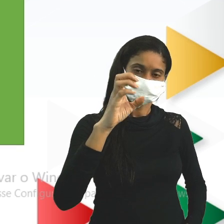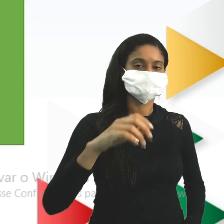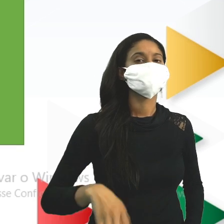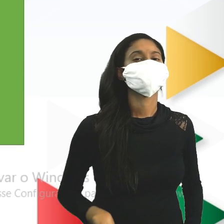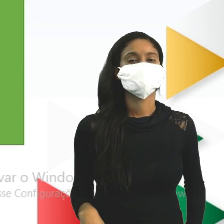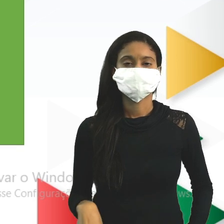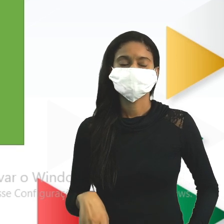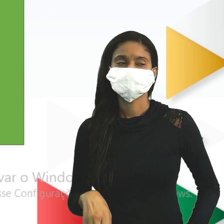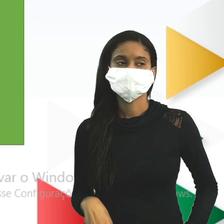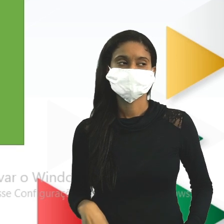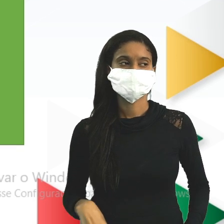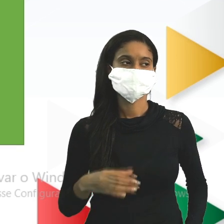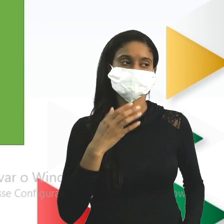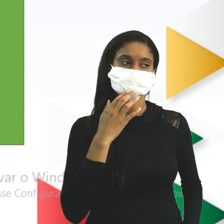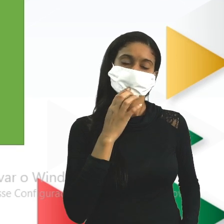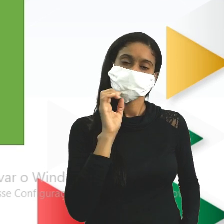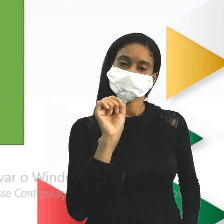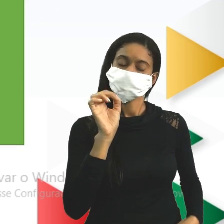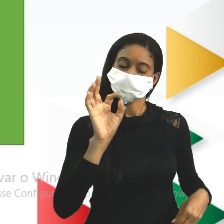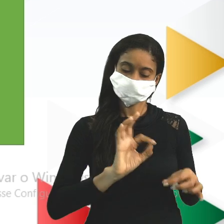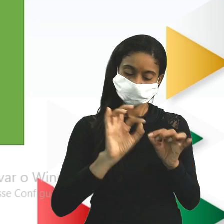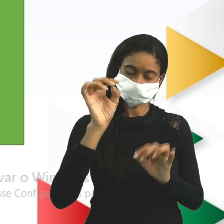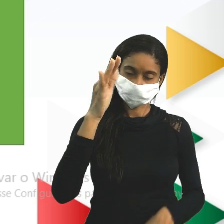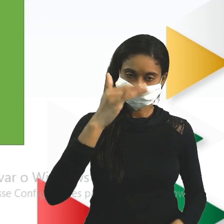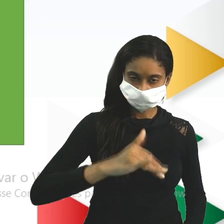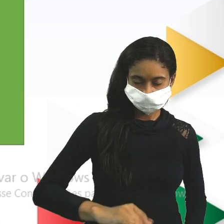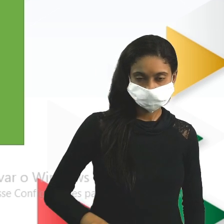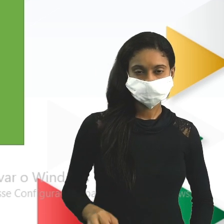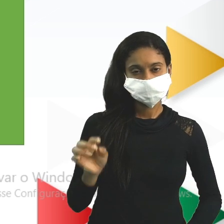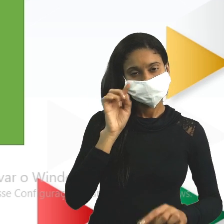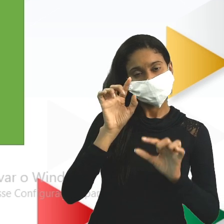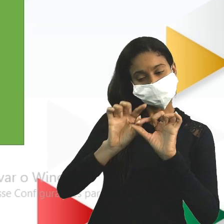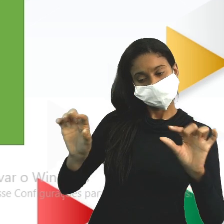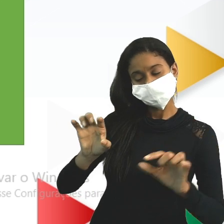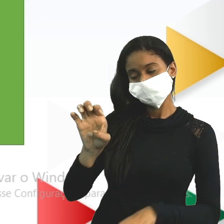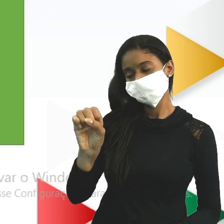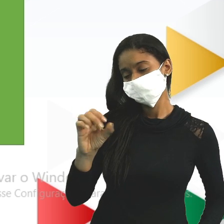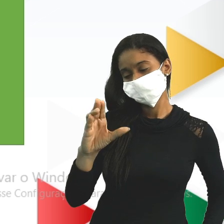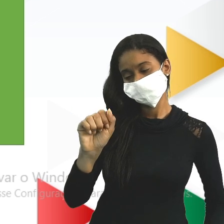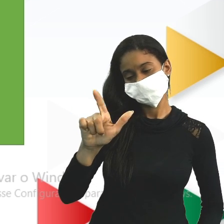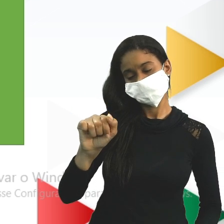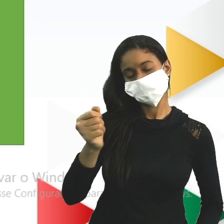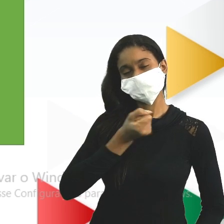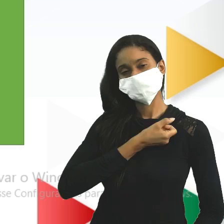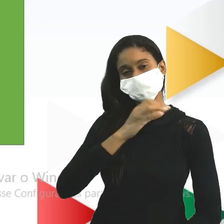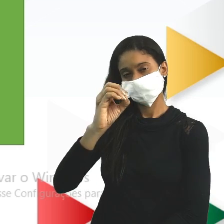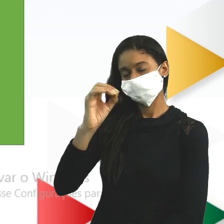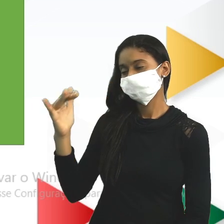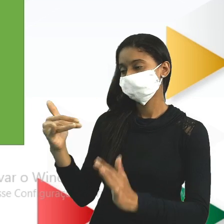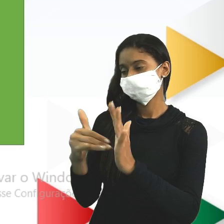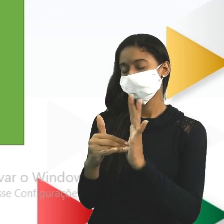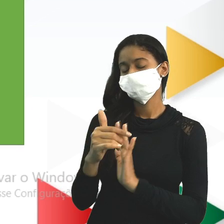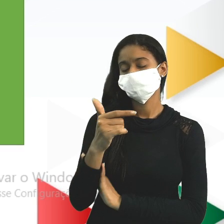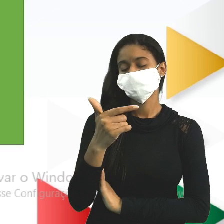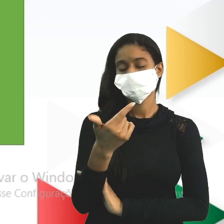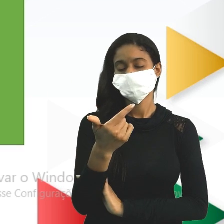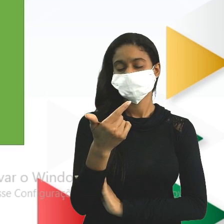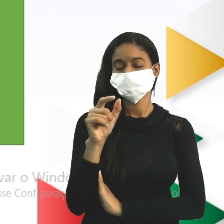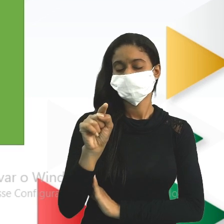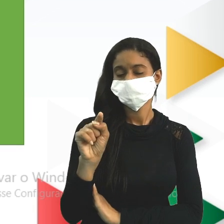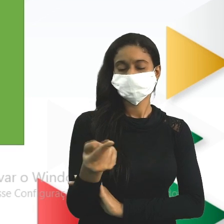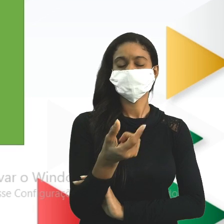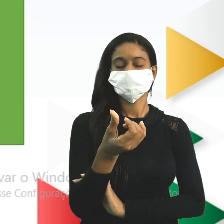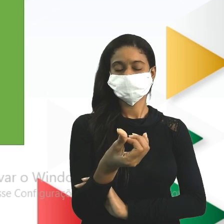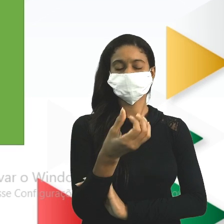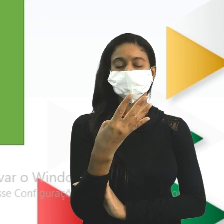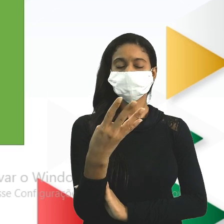cá. Lá embaixo do mapa, dá para vocês verificar escala 0 a 2.645,